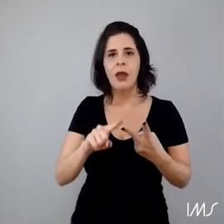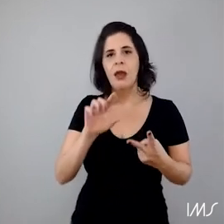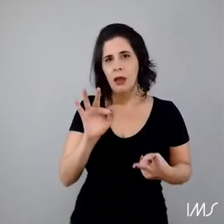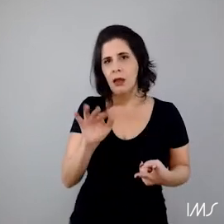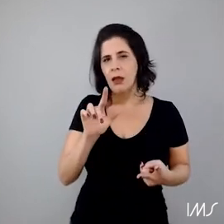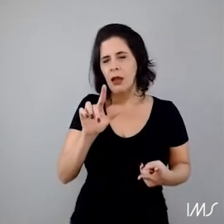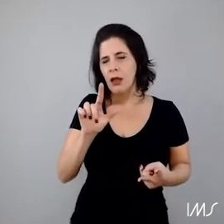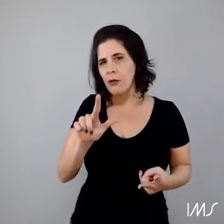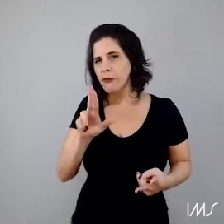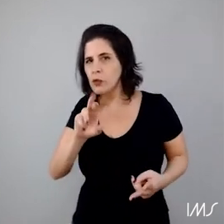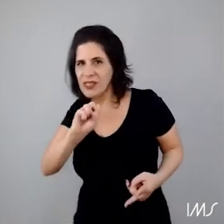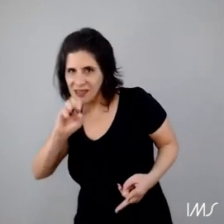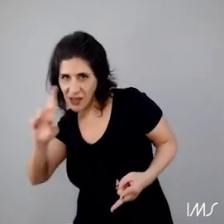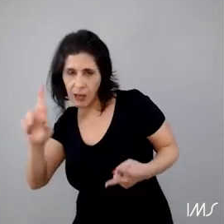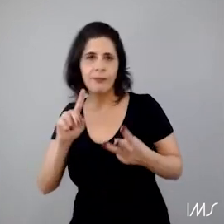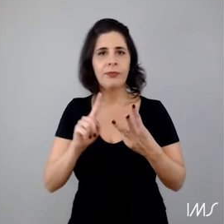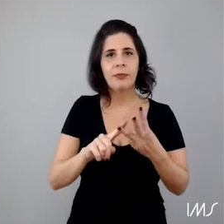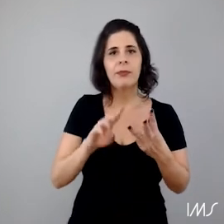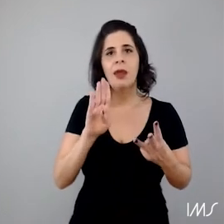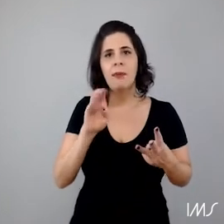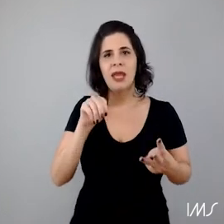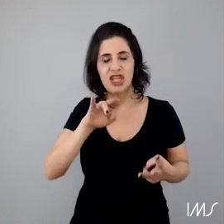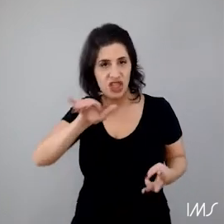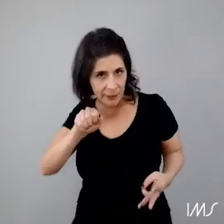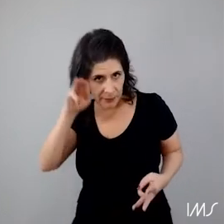Benjamin. Seus artigos se detinham